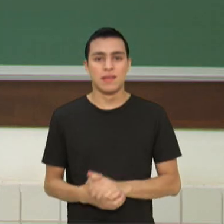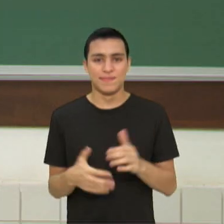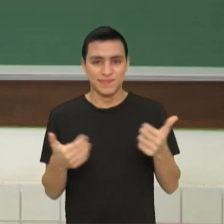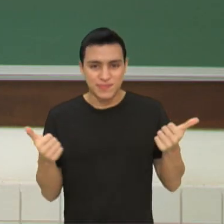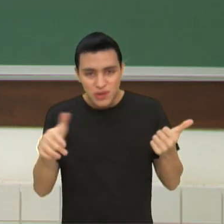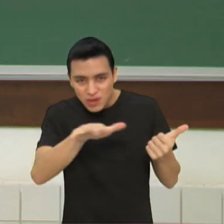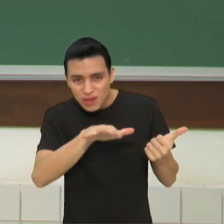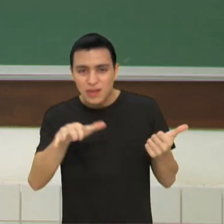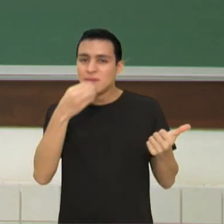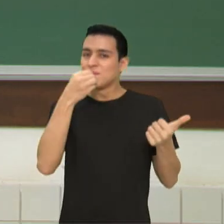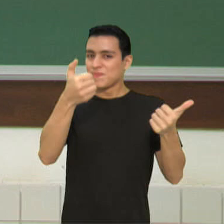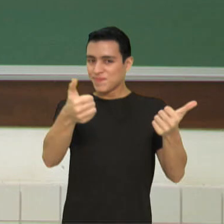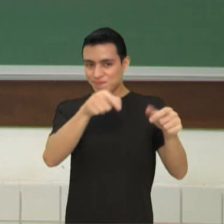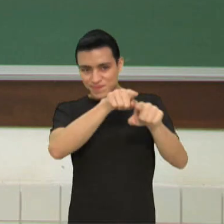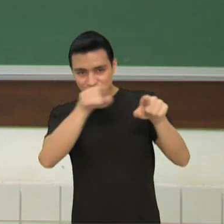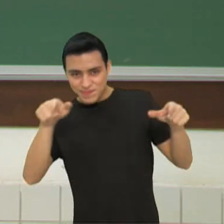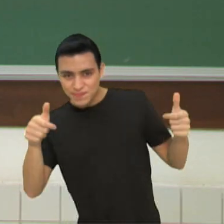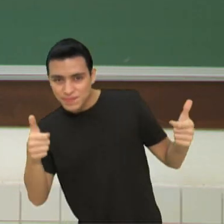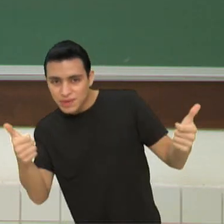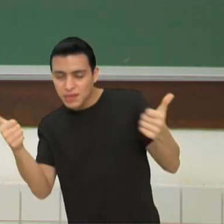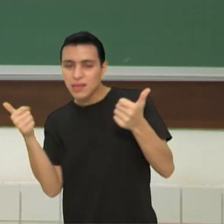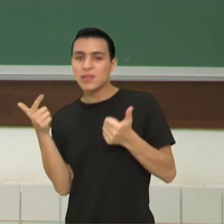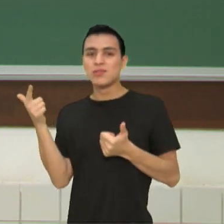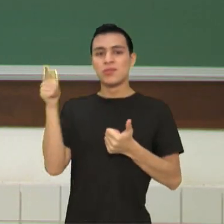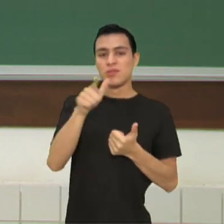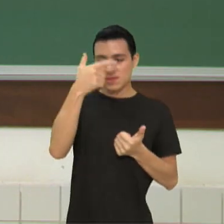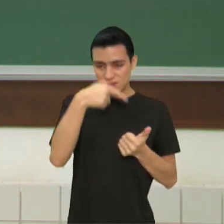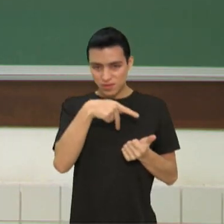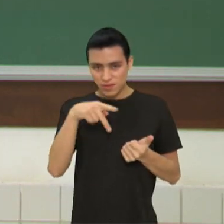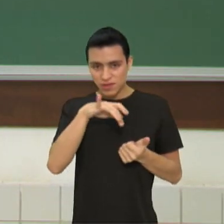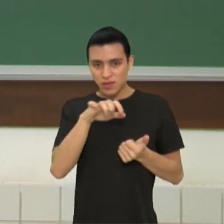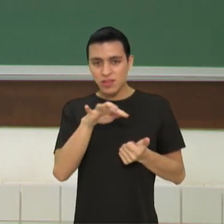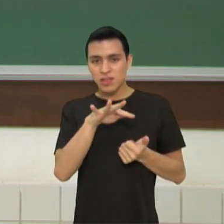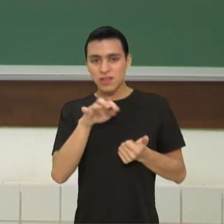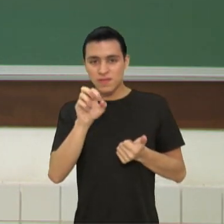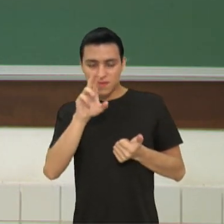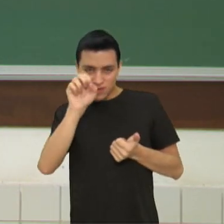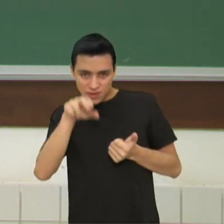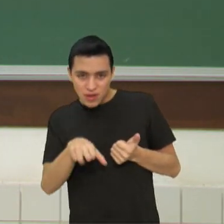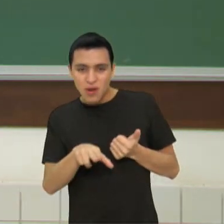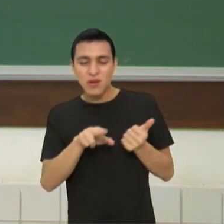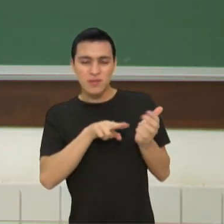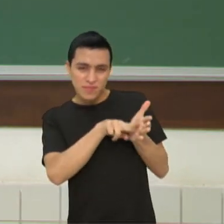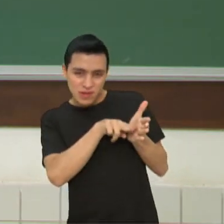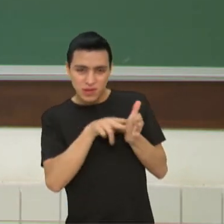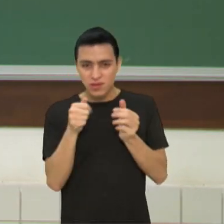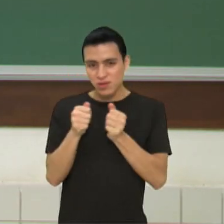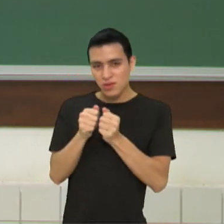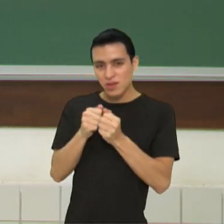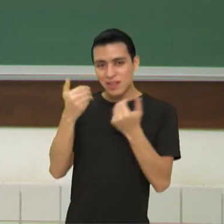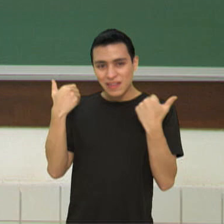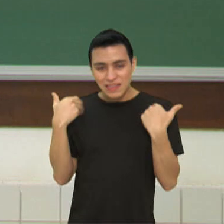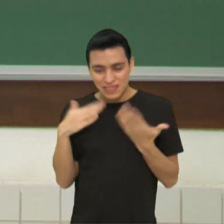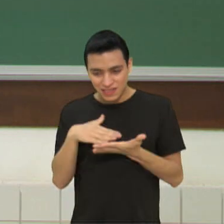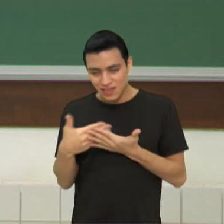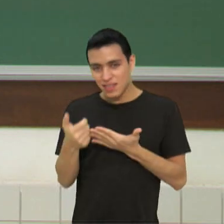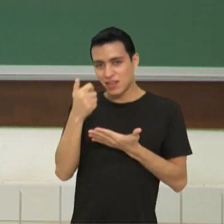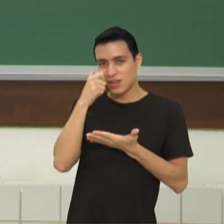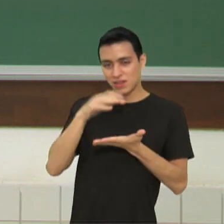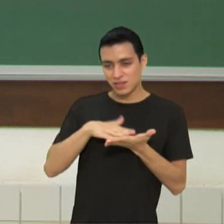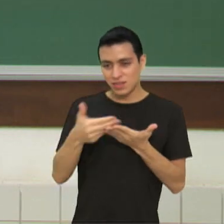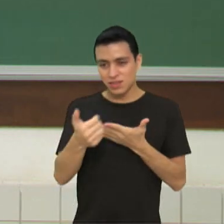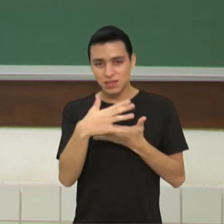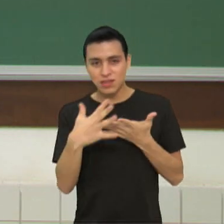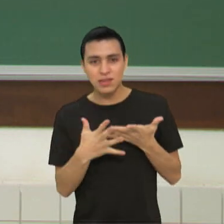Olá pessoal, tudo bem com vocês? Mais uma vez aqui o professor Jefferson de Biologia, junto comigo o Lucas, fazendo interpretação